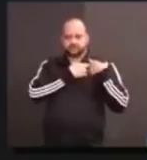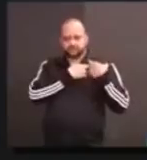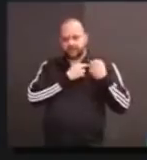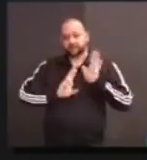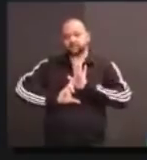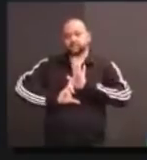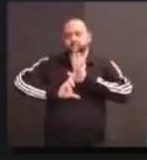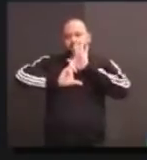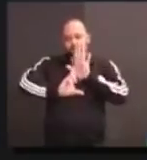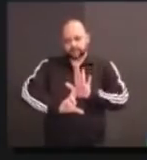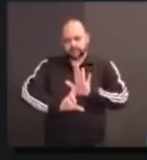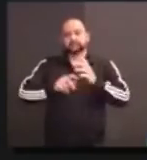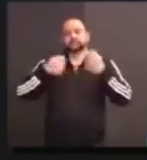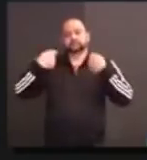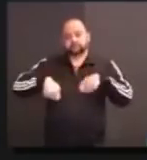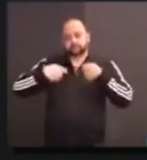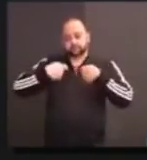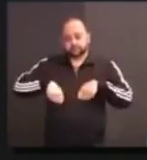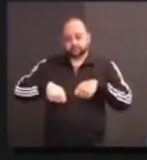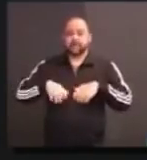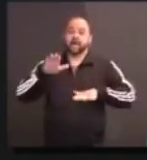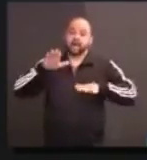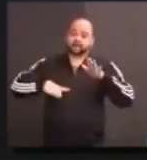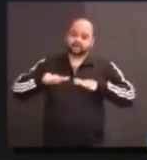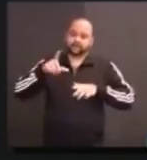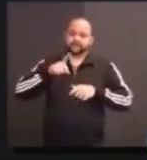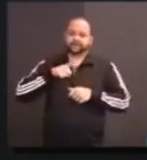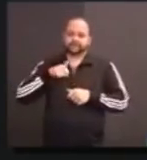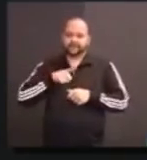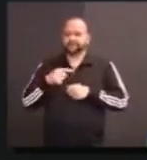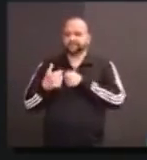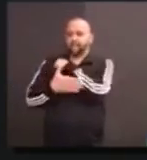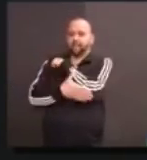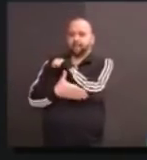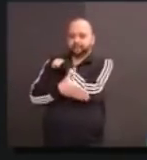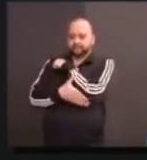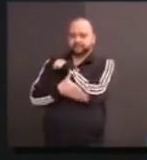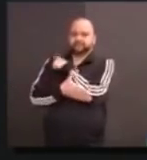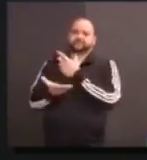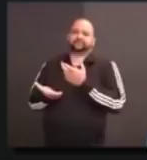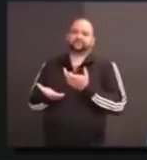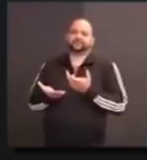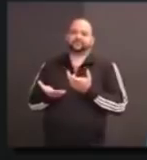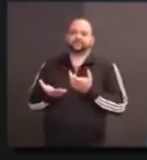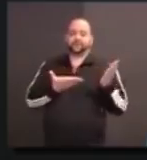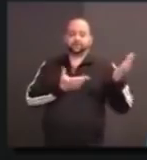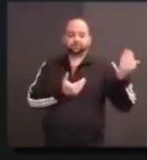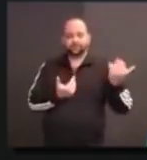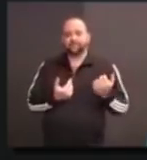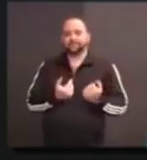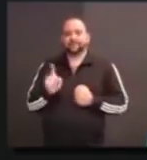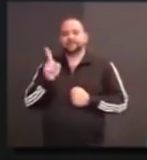espíritas, às vezes, têm muito ciúme do jovem e não promove o jovem.